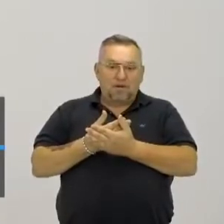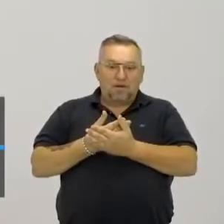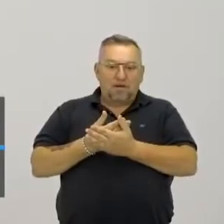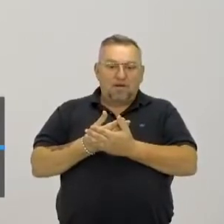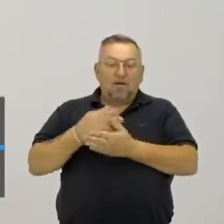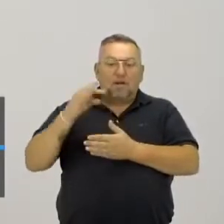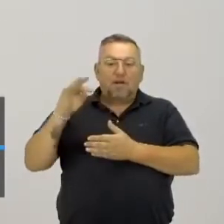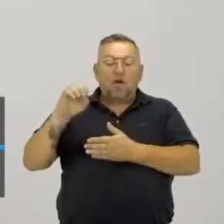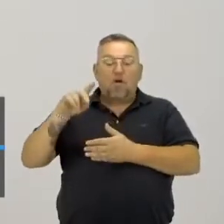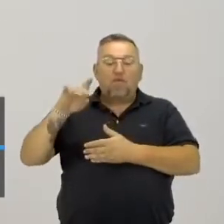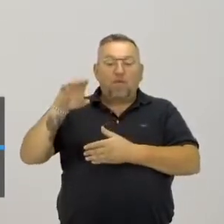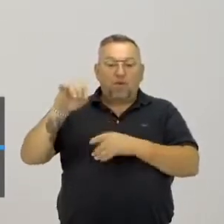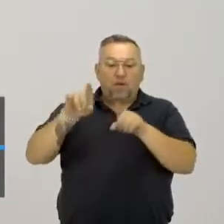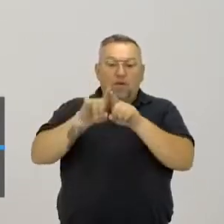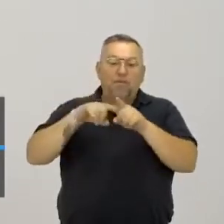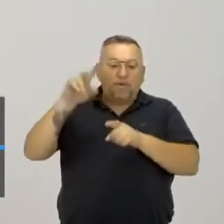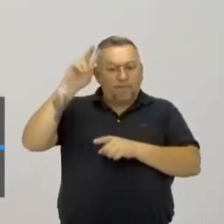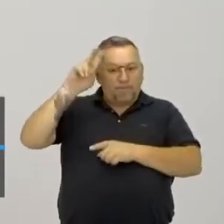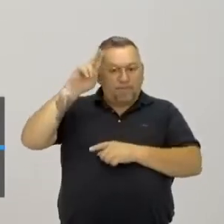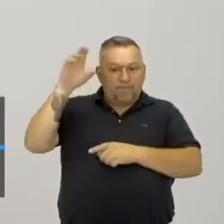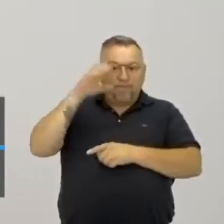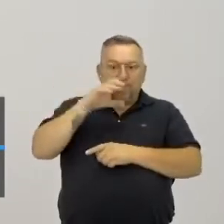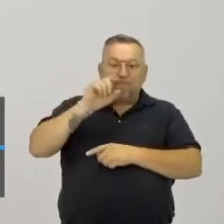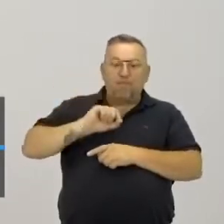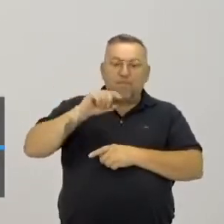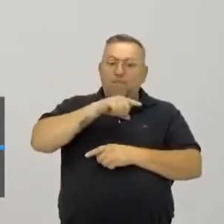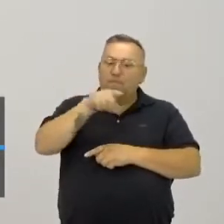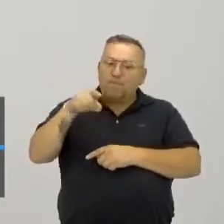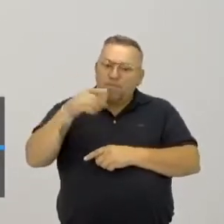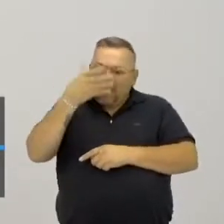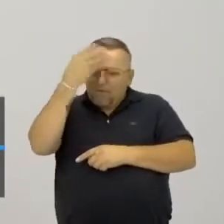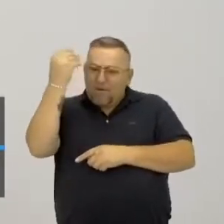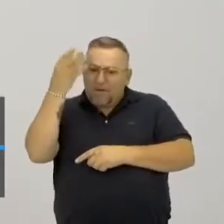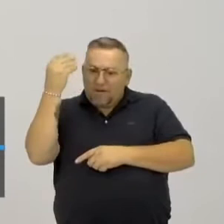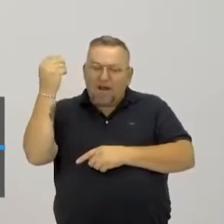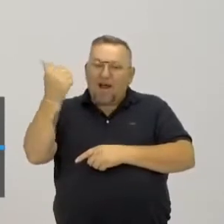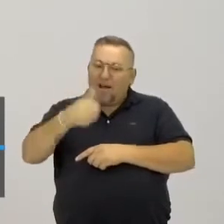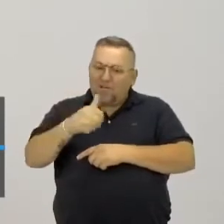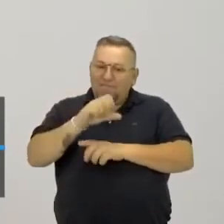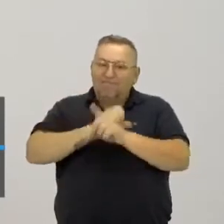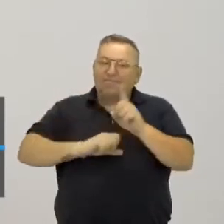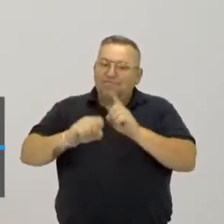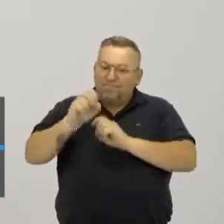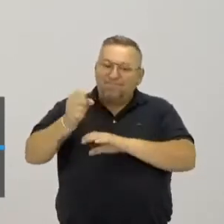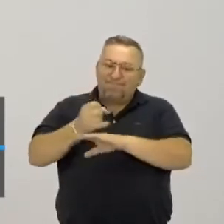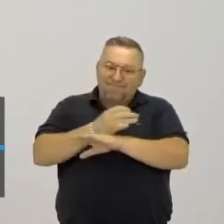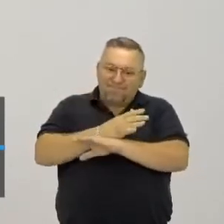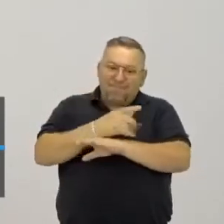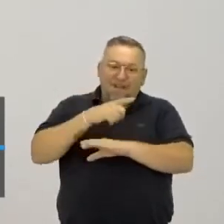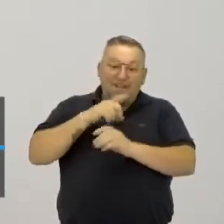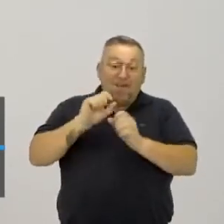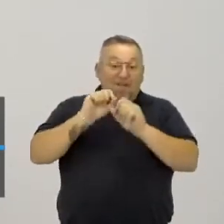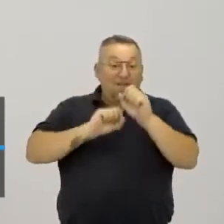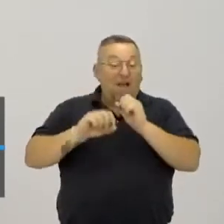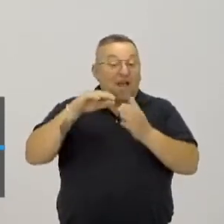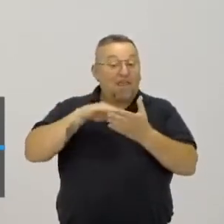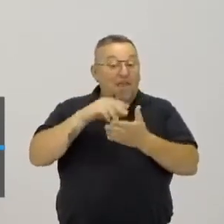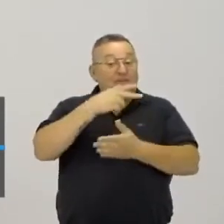PO de Rosólia. Lembrando, rapidamente, para vocês não esquecerem da avaliação socioemocional para ser preenchida até o